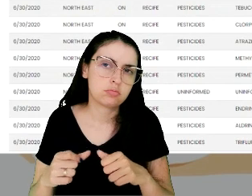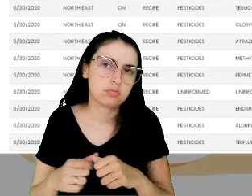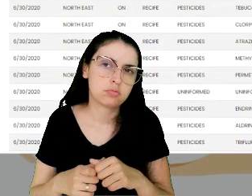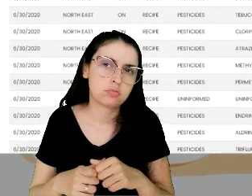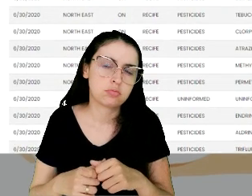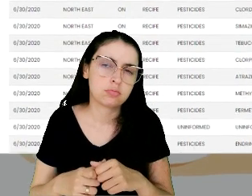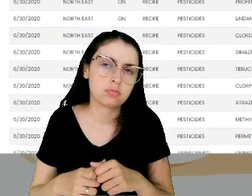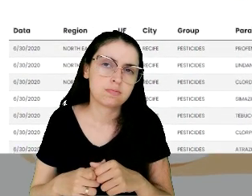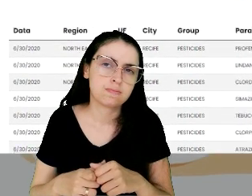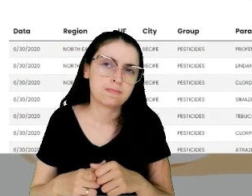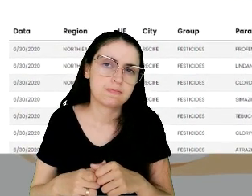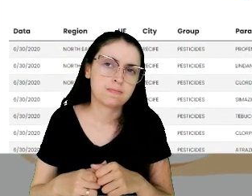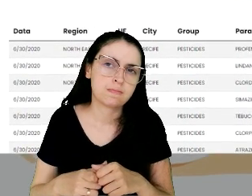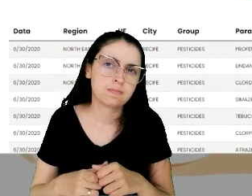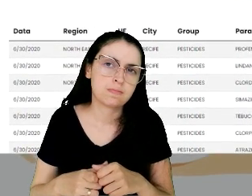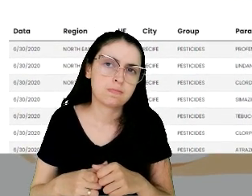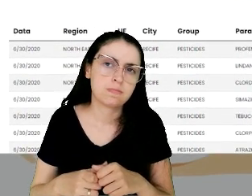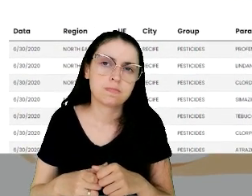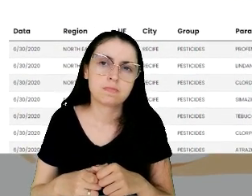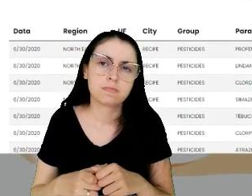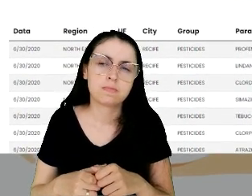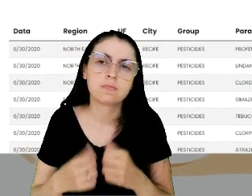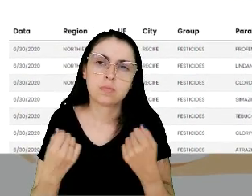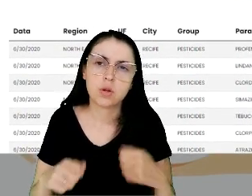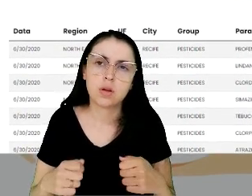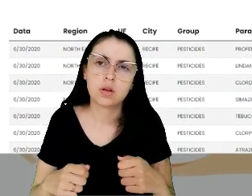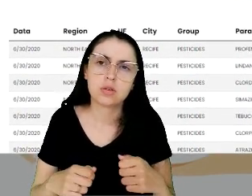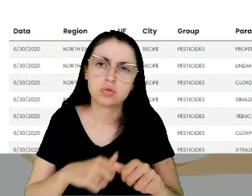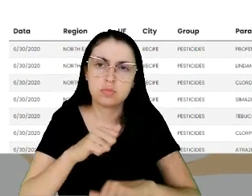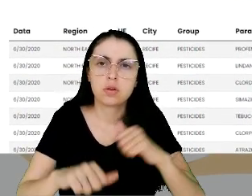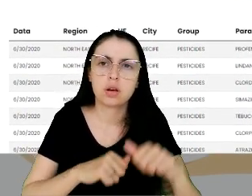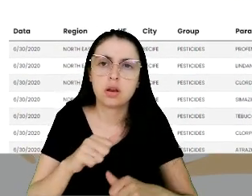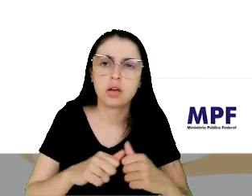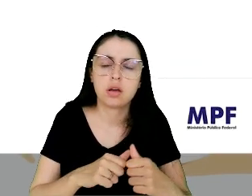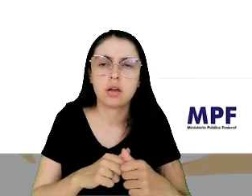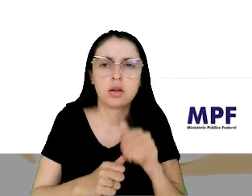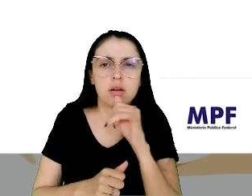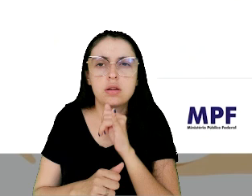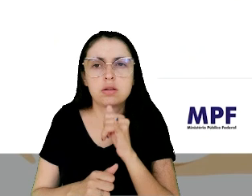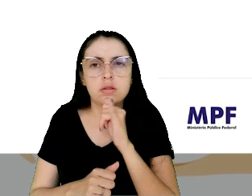atrazina, enfim. Tá? A gente pode mudar isso aqui, por exemplo, para